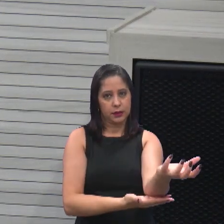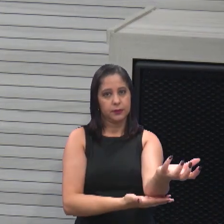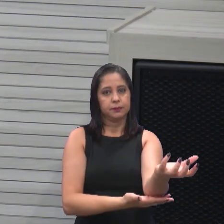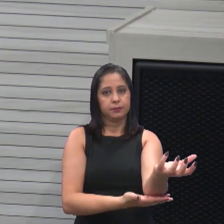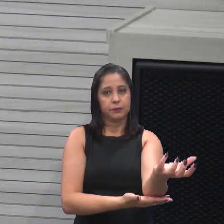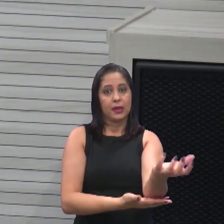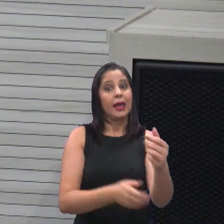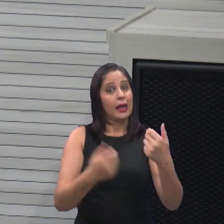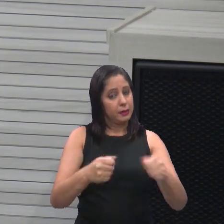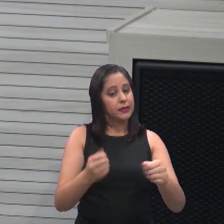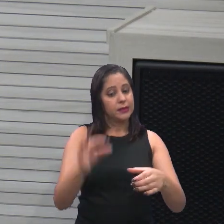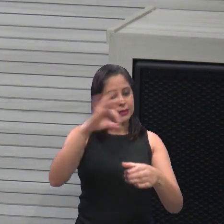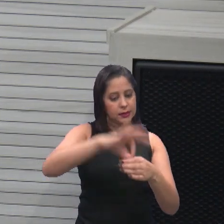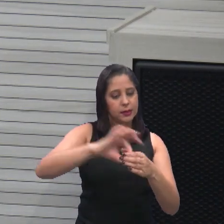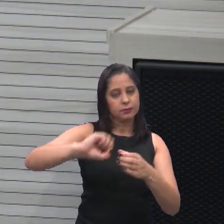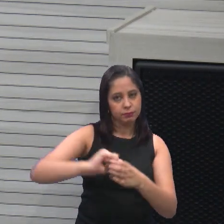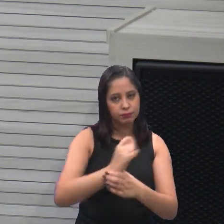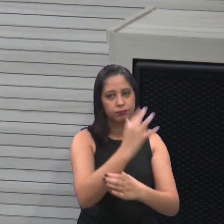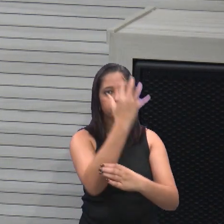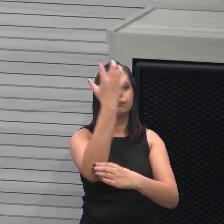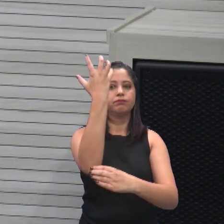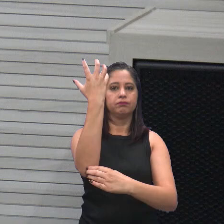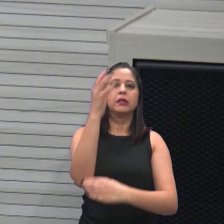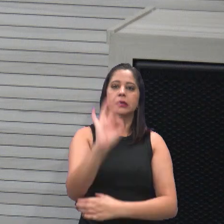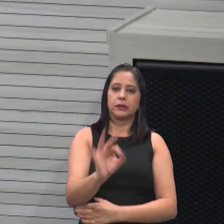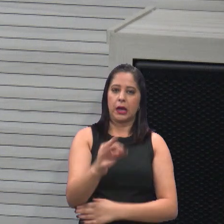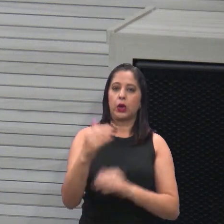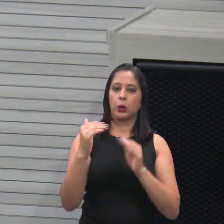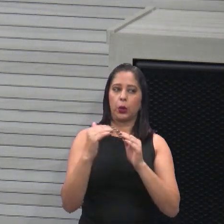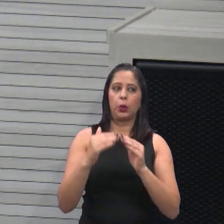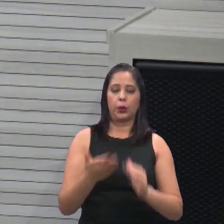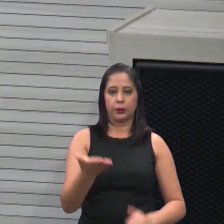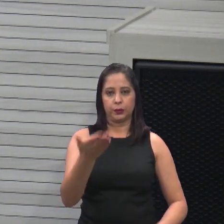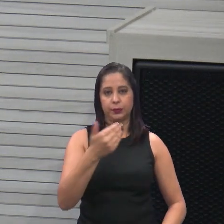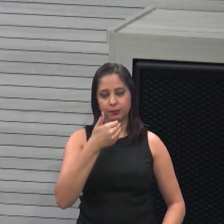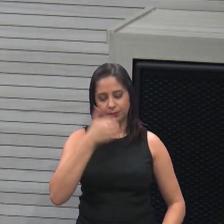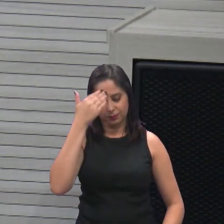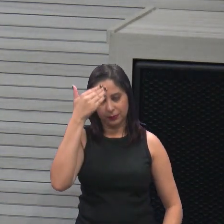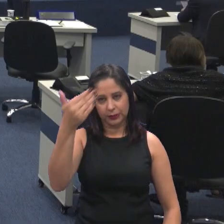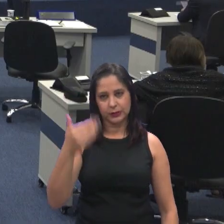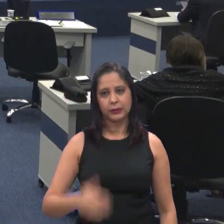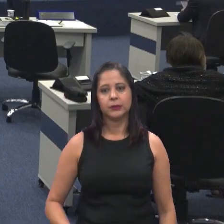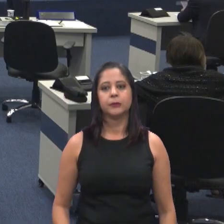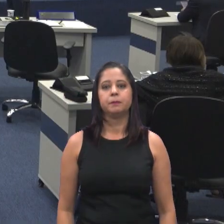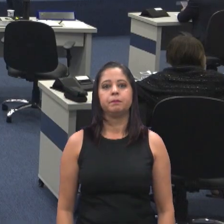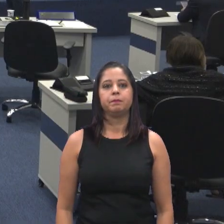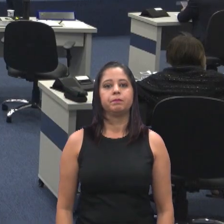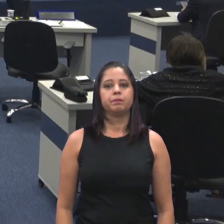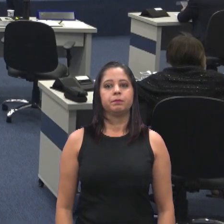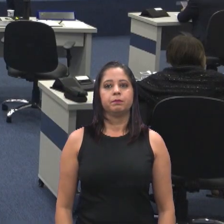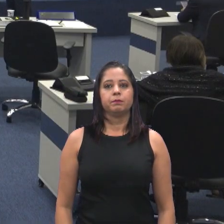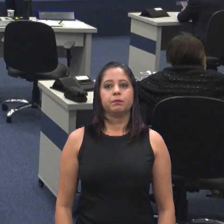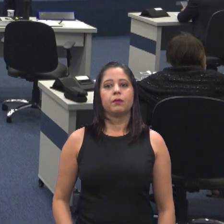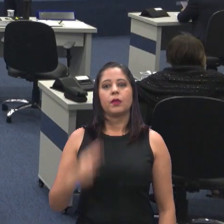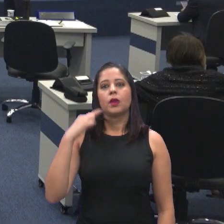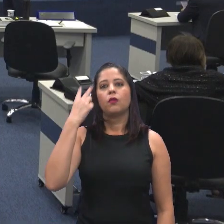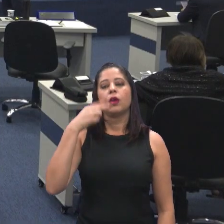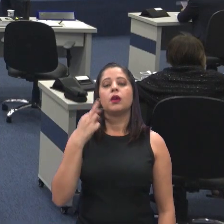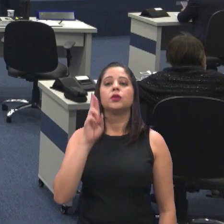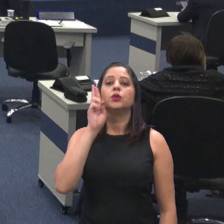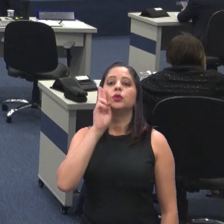do replantio, que é necessário em várias áreas. Obrigado, senhor presidente. Justificativa de votação, o vereador Renato